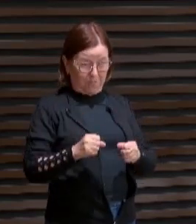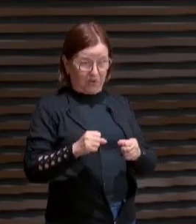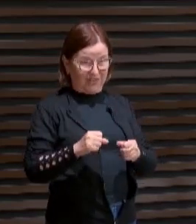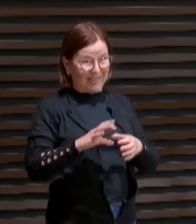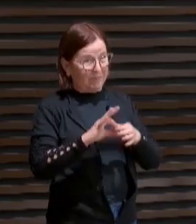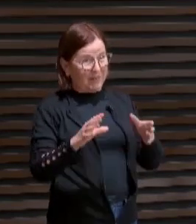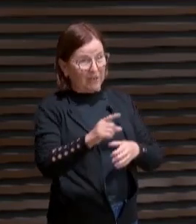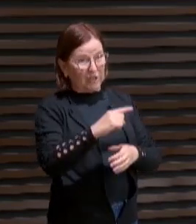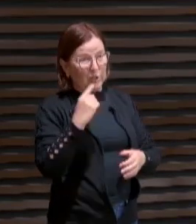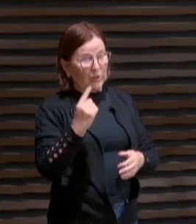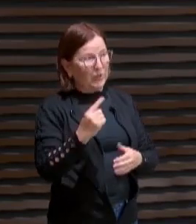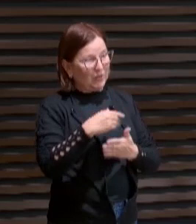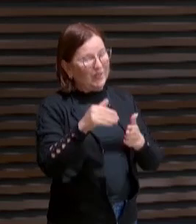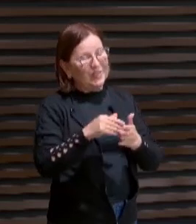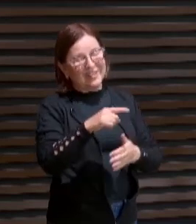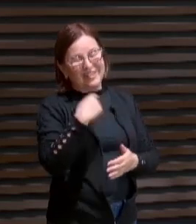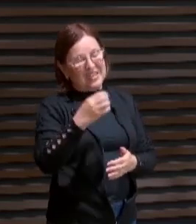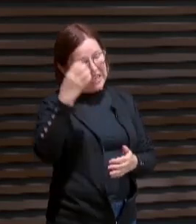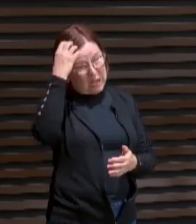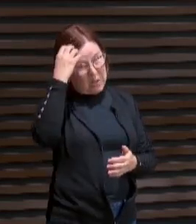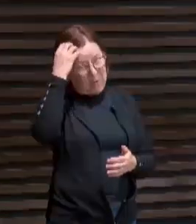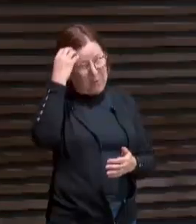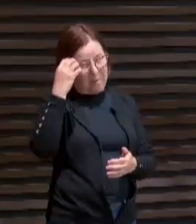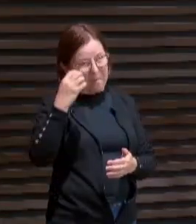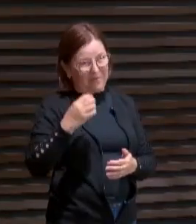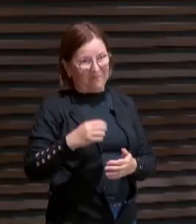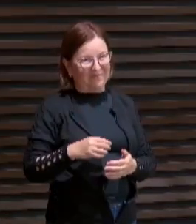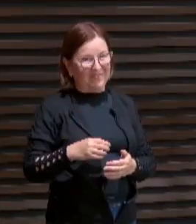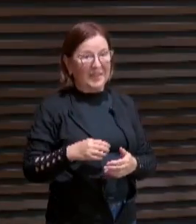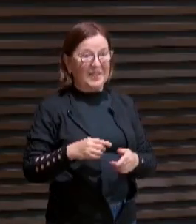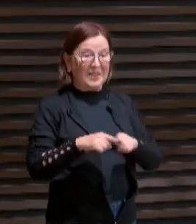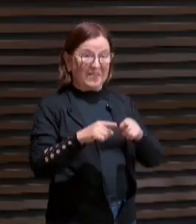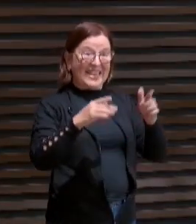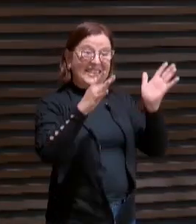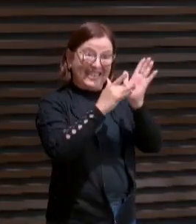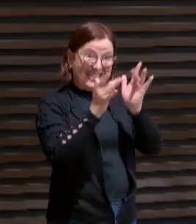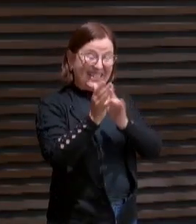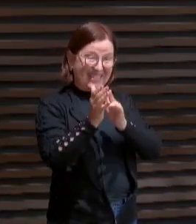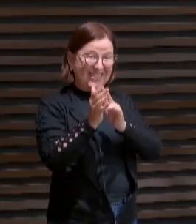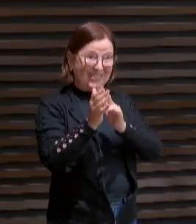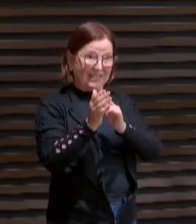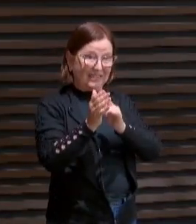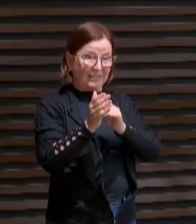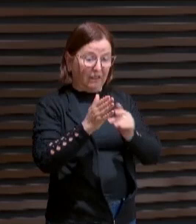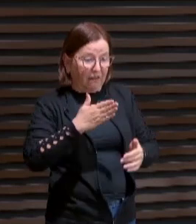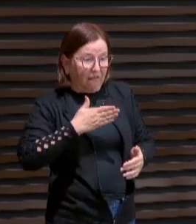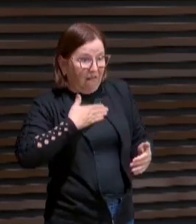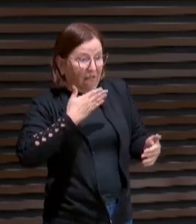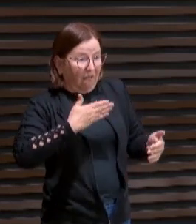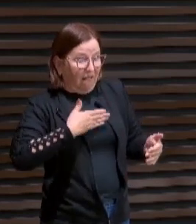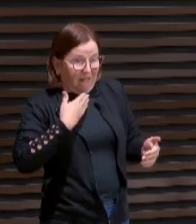toda a nossa vergonha, de todo o nosso medo. Esse Jesus, ele me espanta com